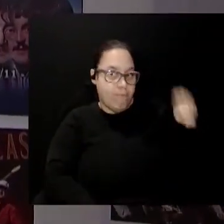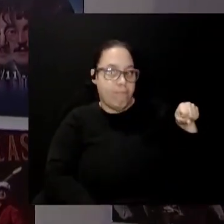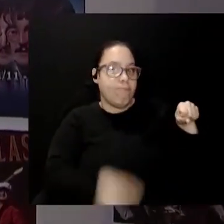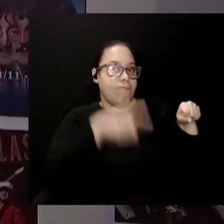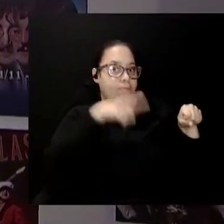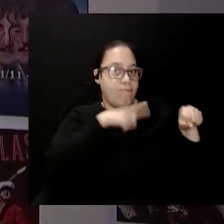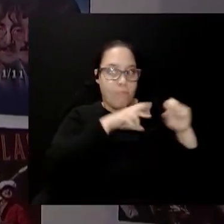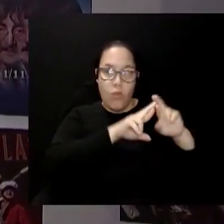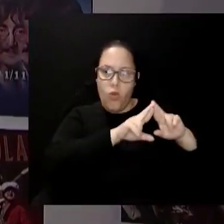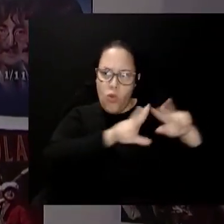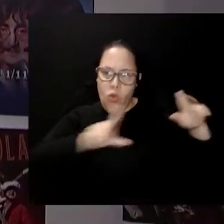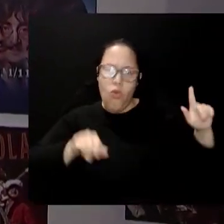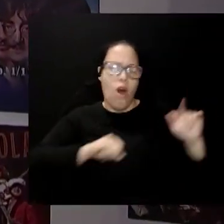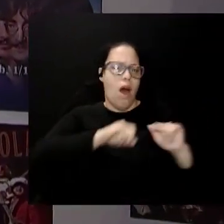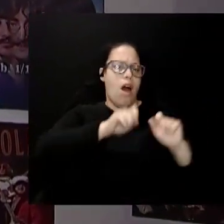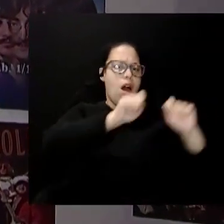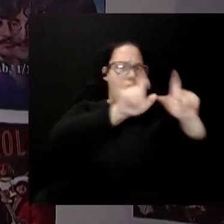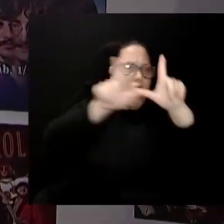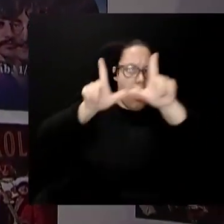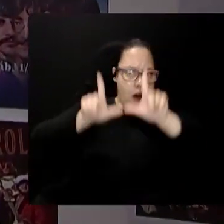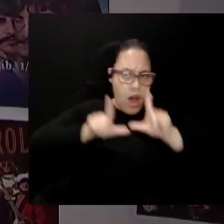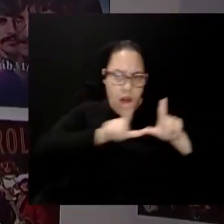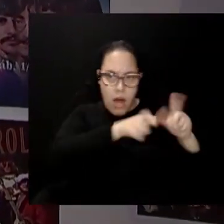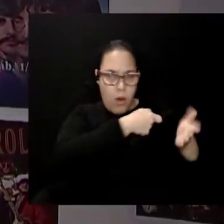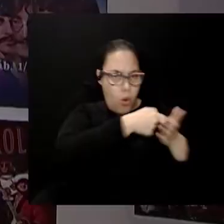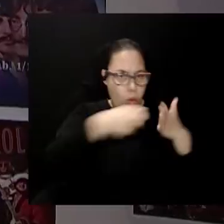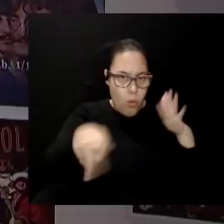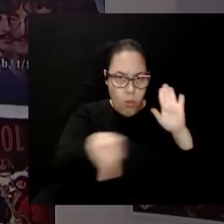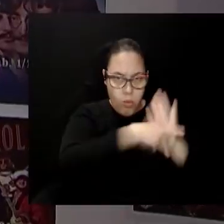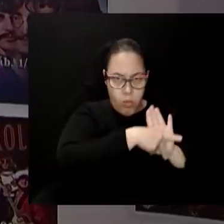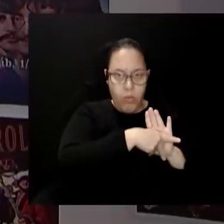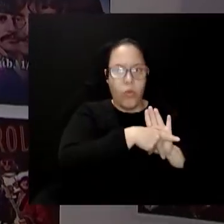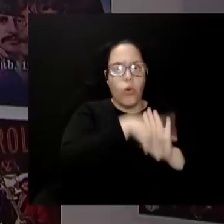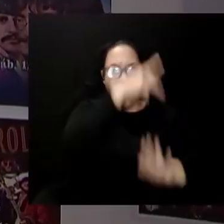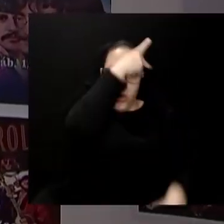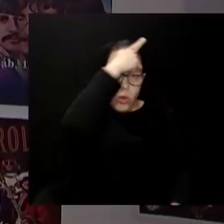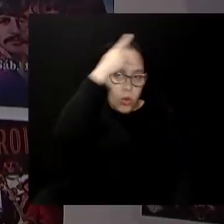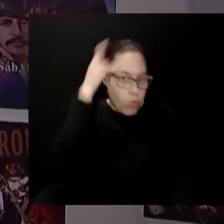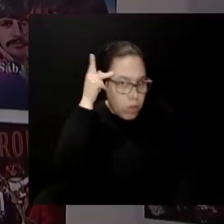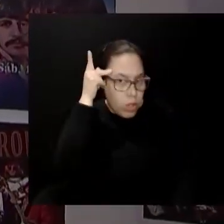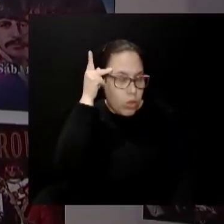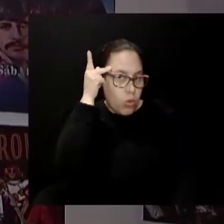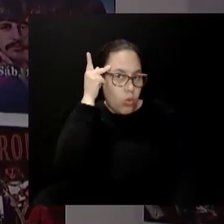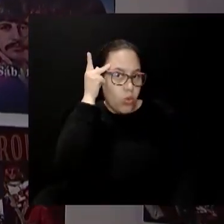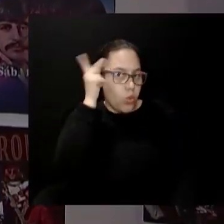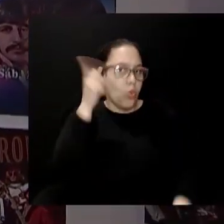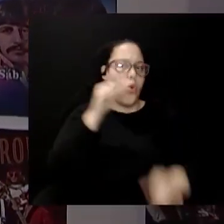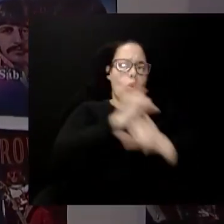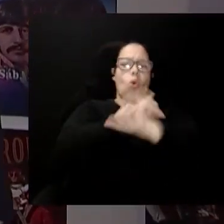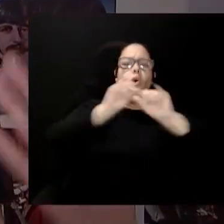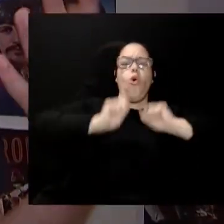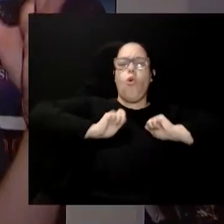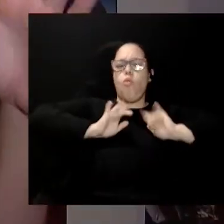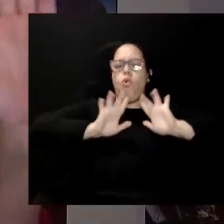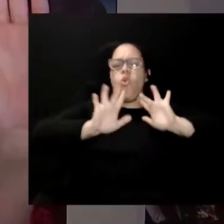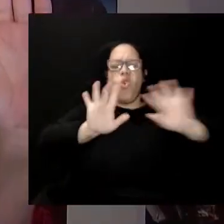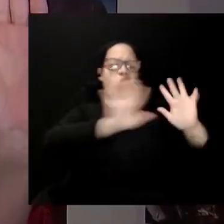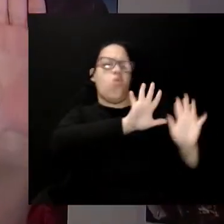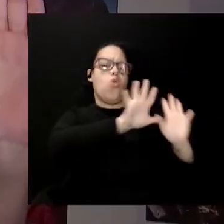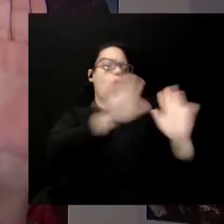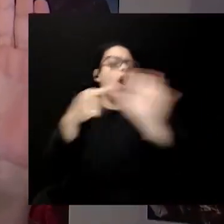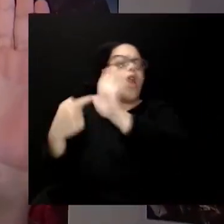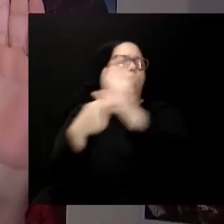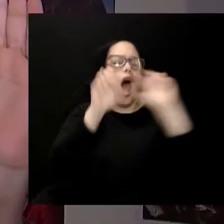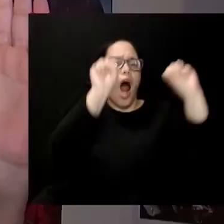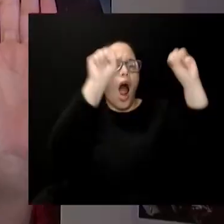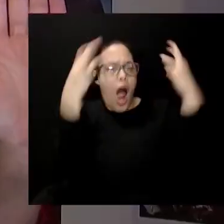cartazes autorais feitos pelas próprias pessoas que iam divulgar, né, os seus shows, e a